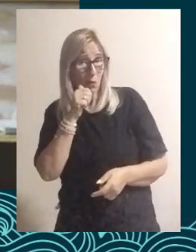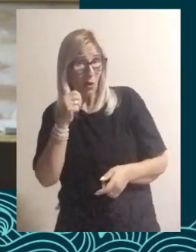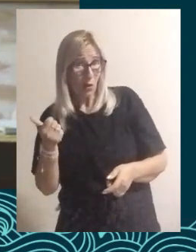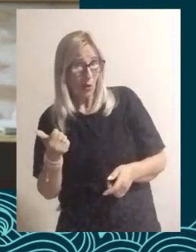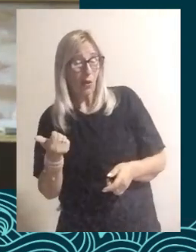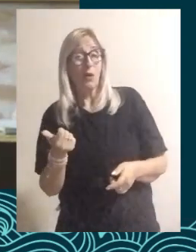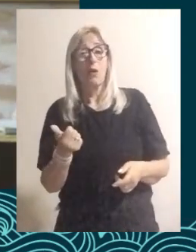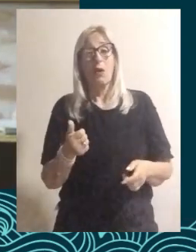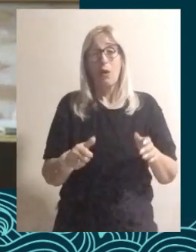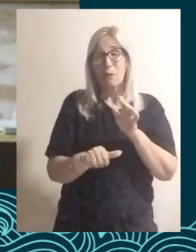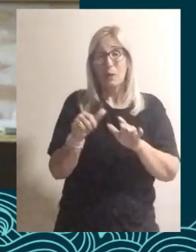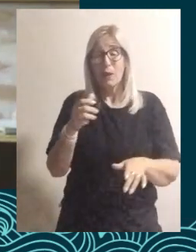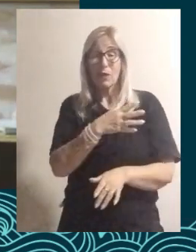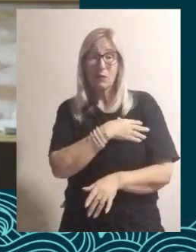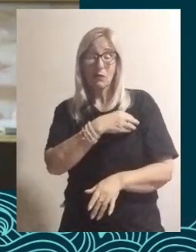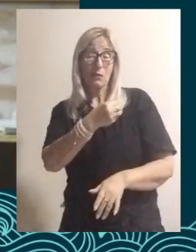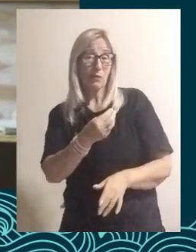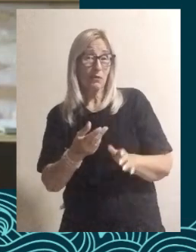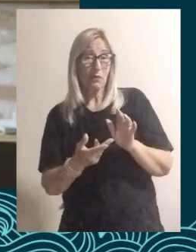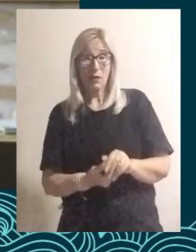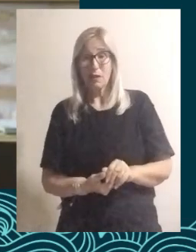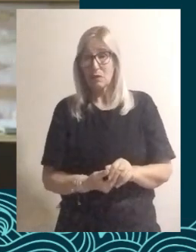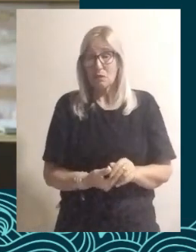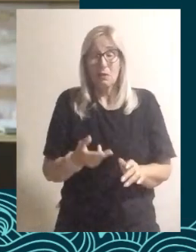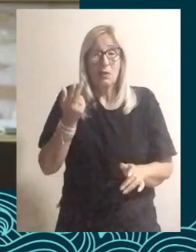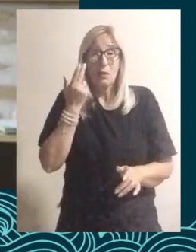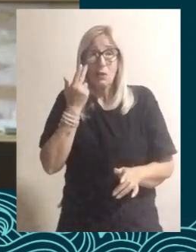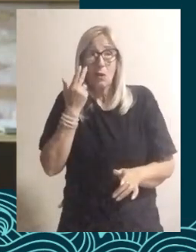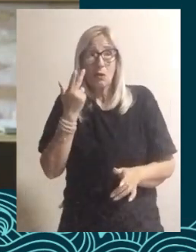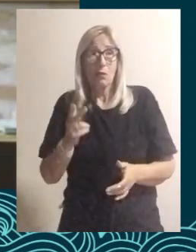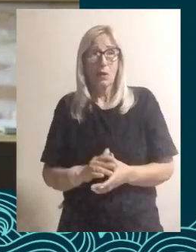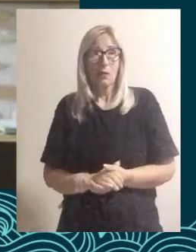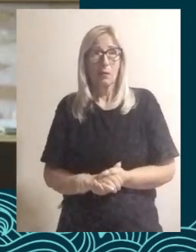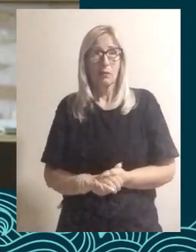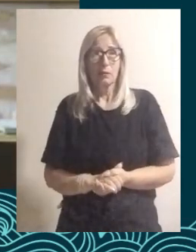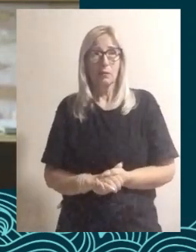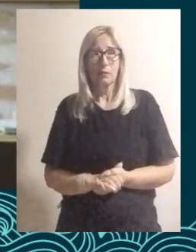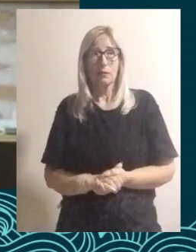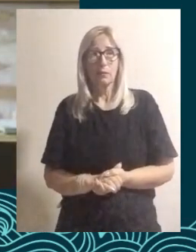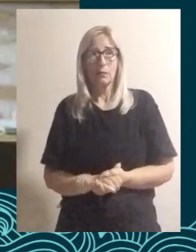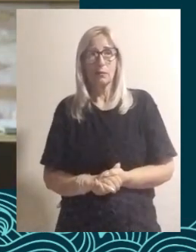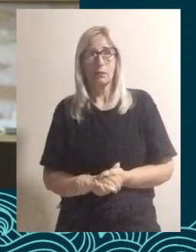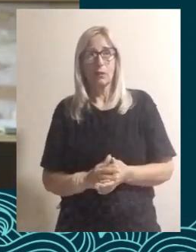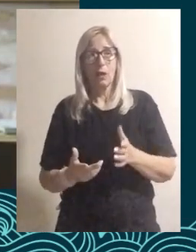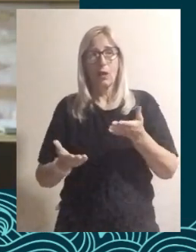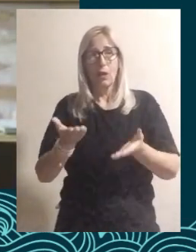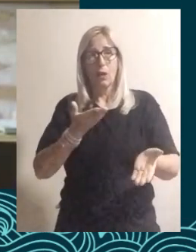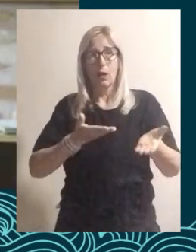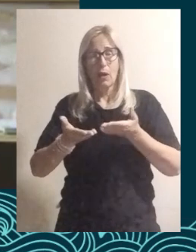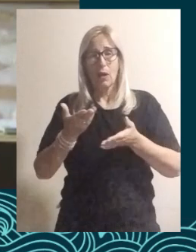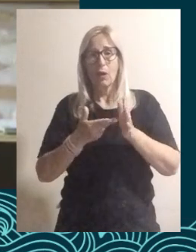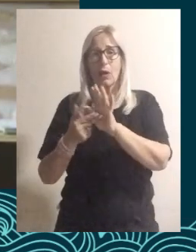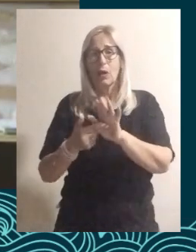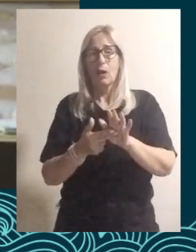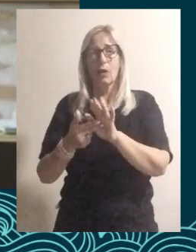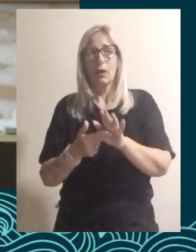tem enquanto, né, primeira maternidade, por exemplo, ela é normalizada. A gente não fala sobre isso, né?